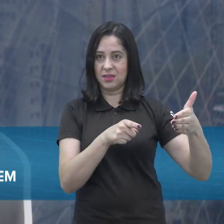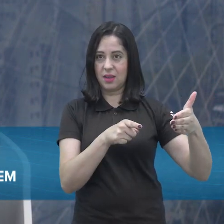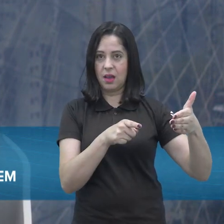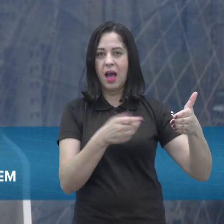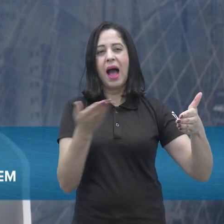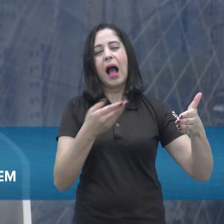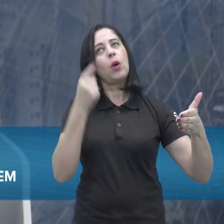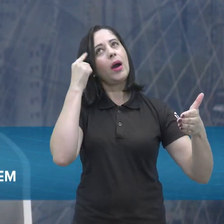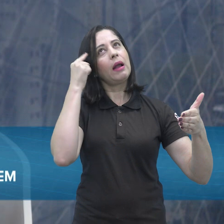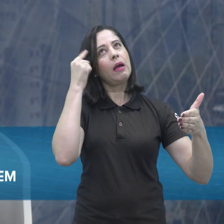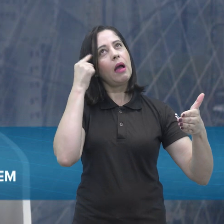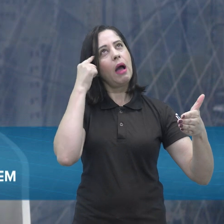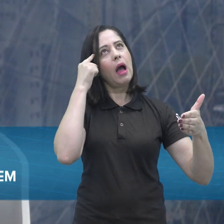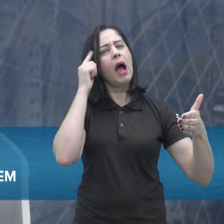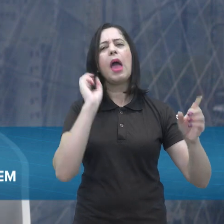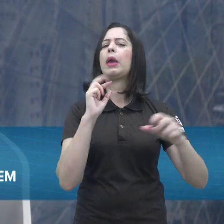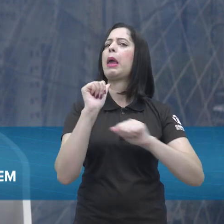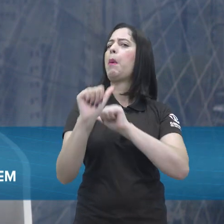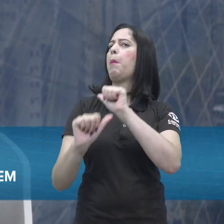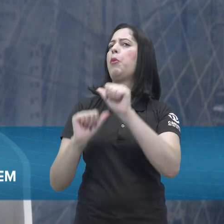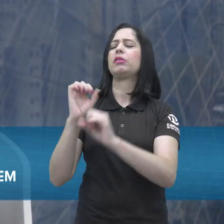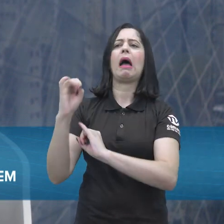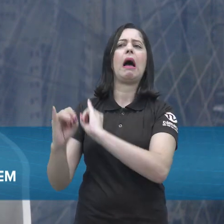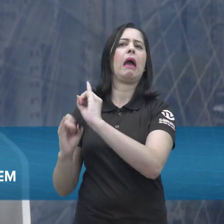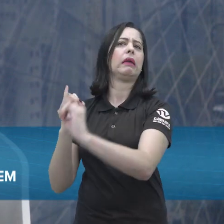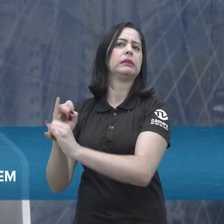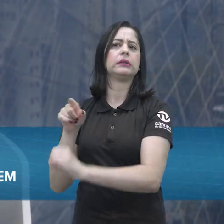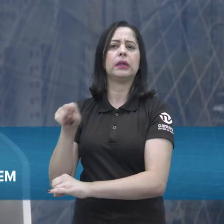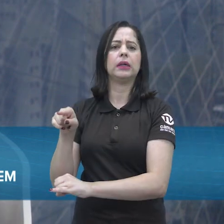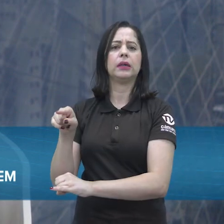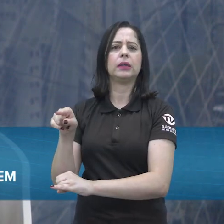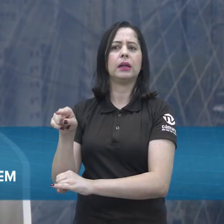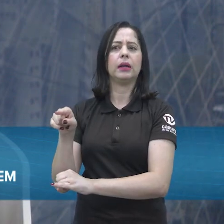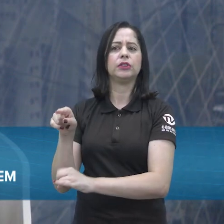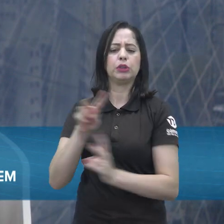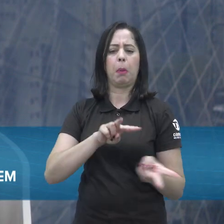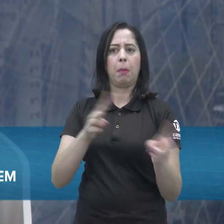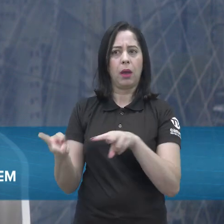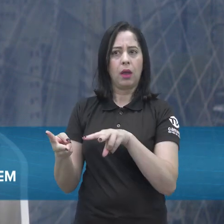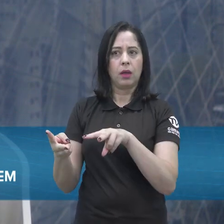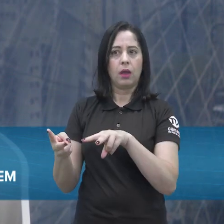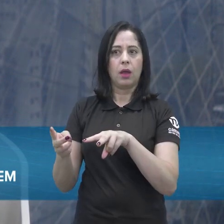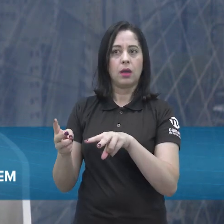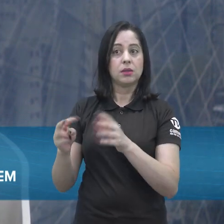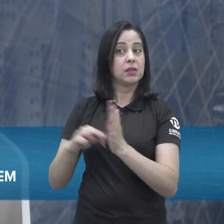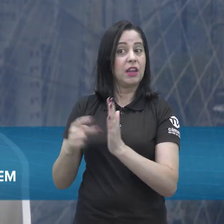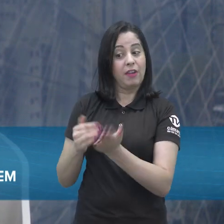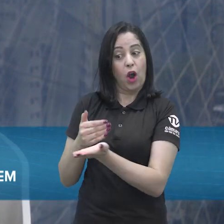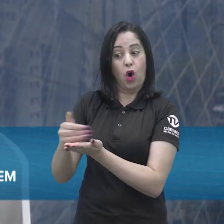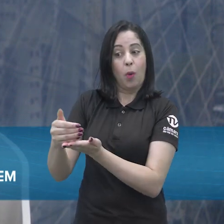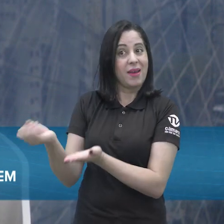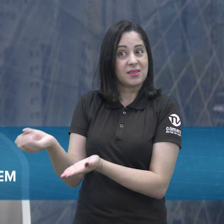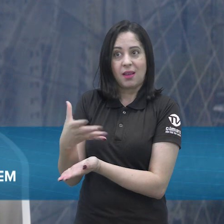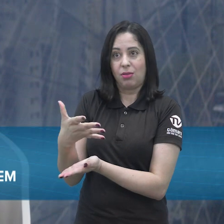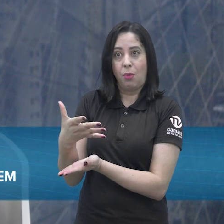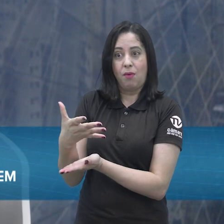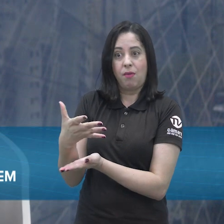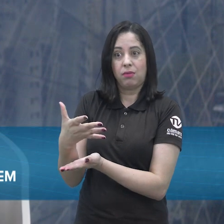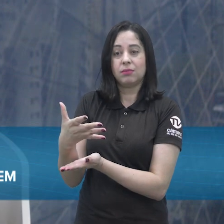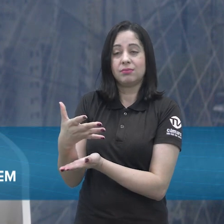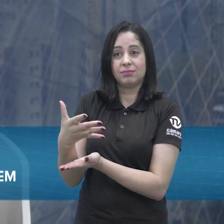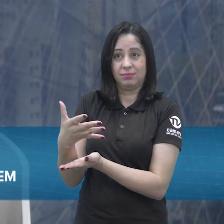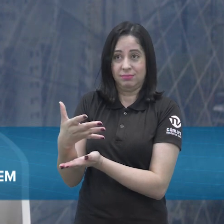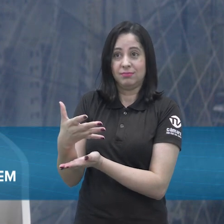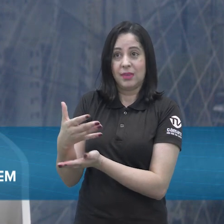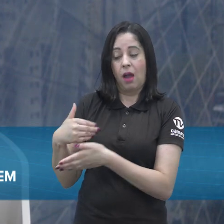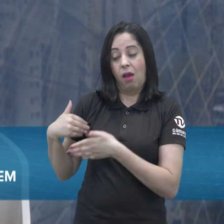meu negócio no presencial, eu tenho uma carteira de clientes e agora eu quero passar para o digital. Estou começando novamente. Eu estou conversando com essa